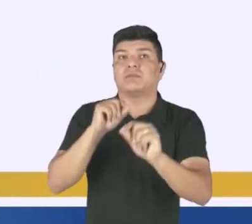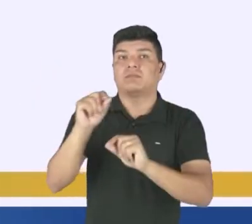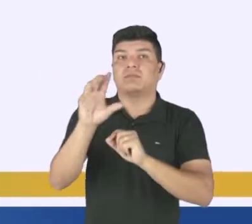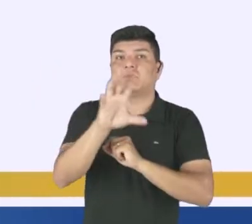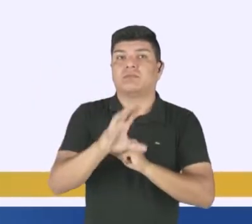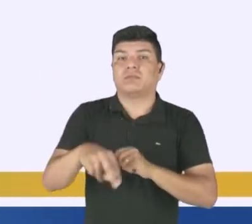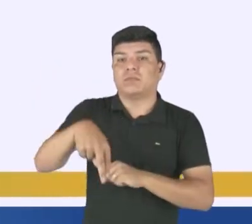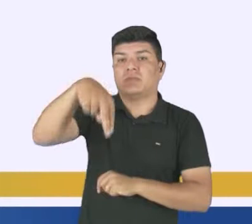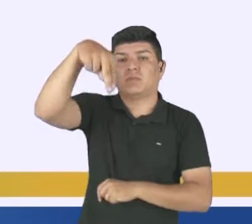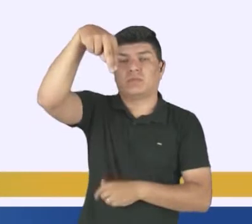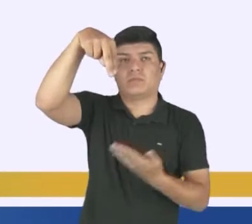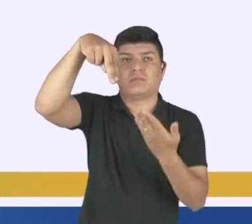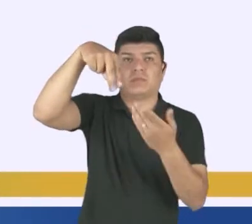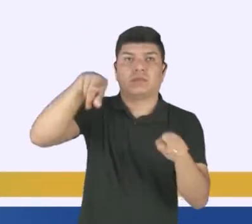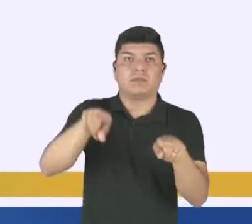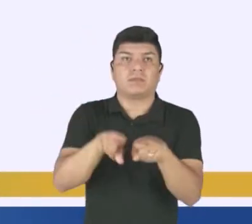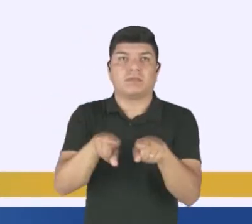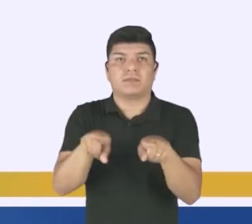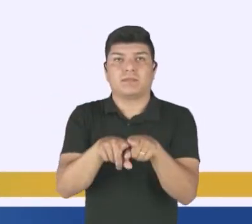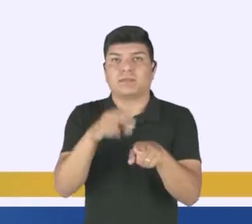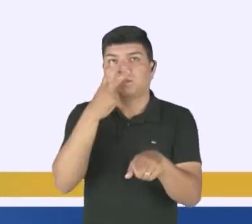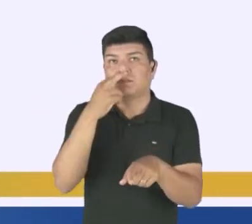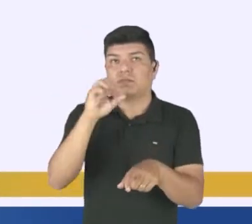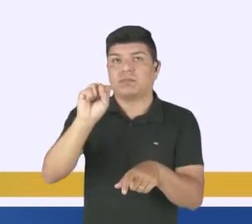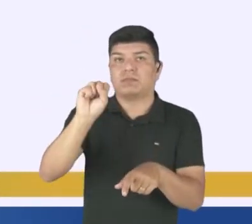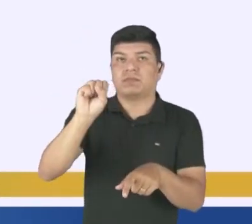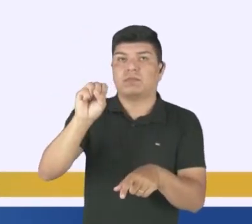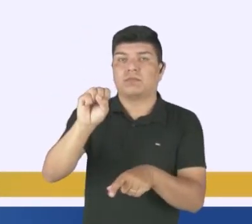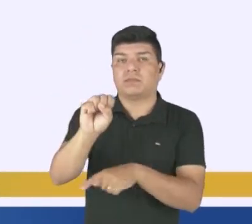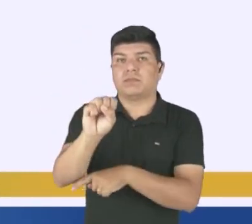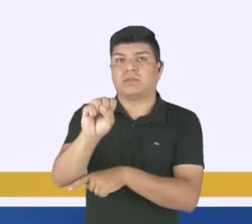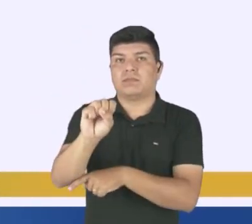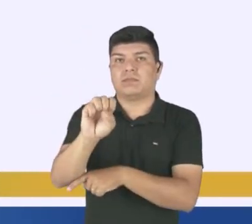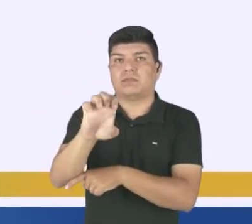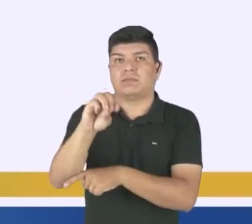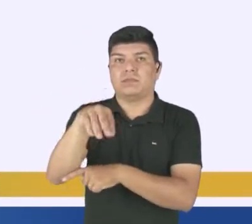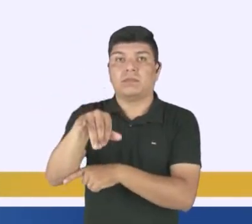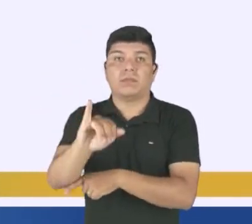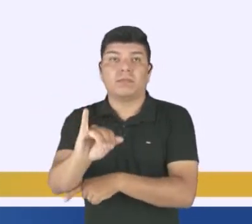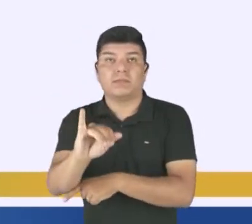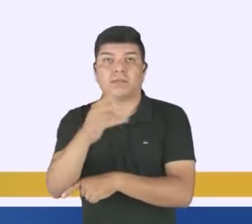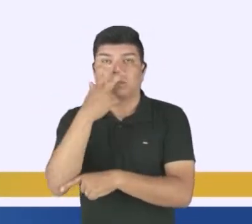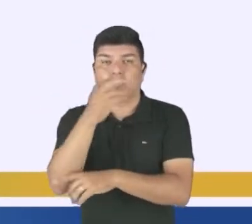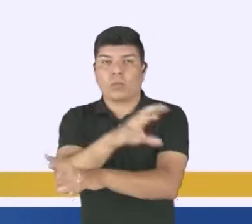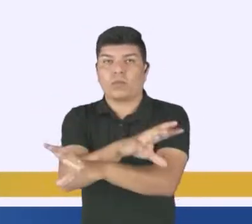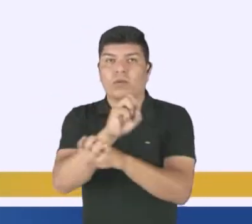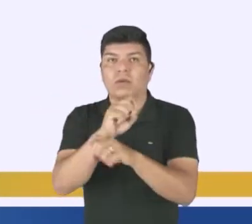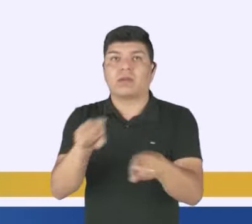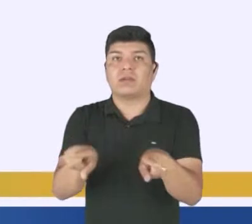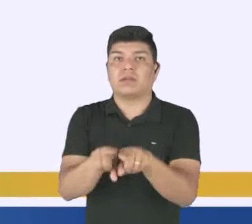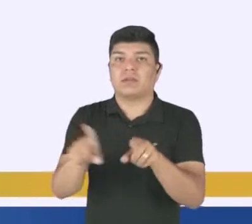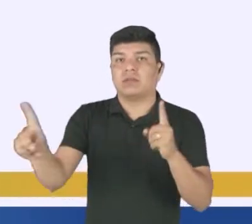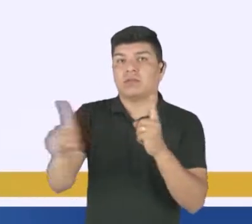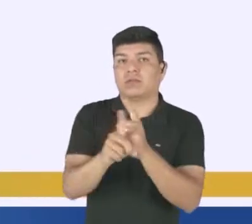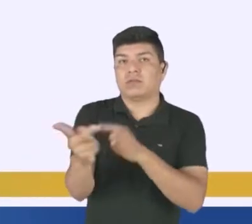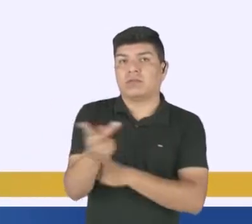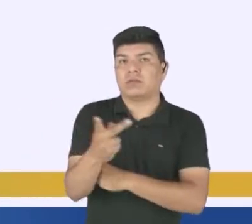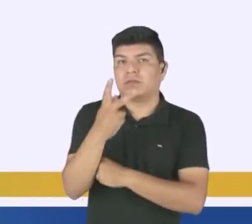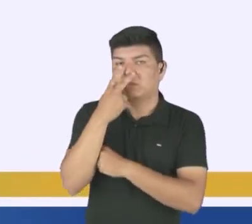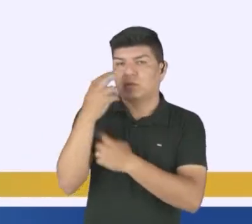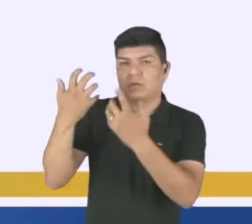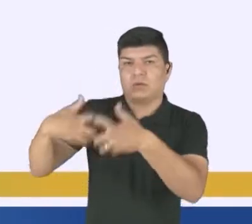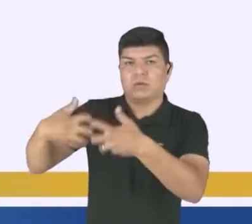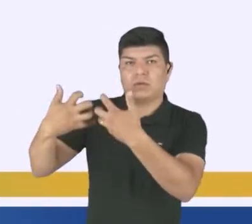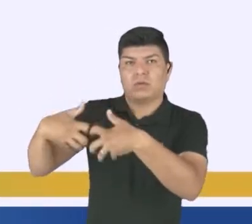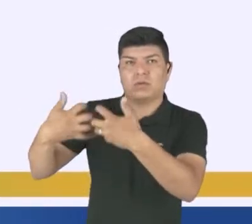região nordeste, com a região semiárida, semidesértica. Então o encontro das duas causa um